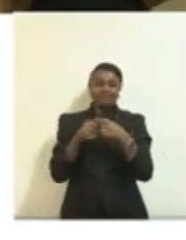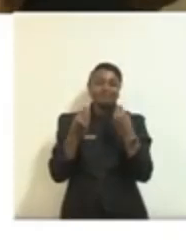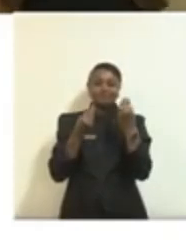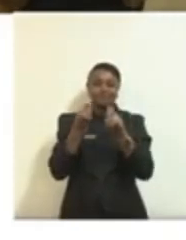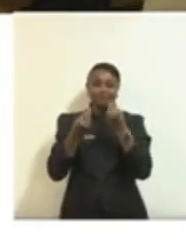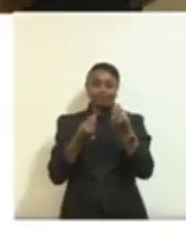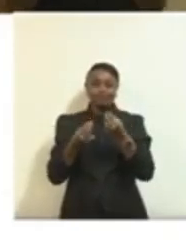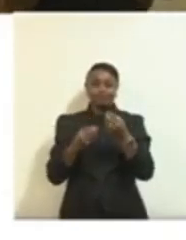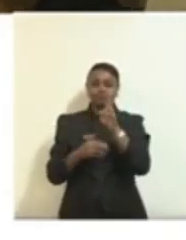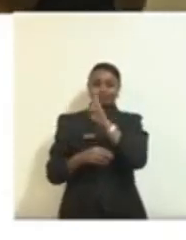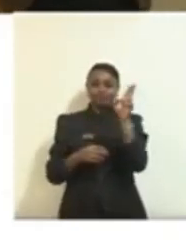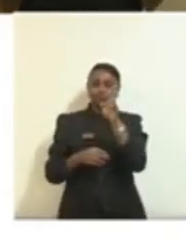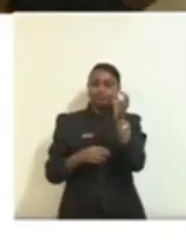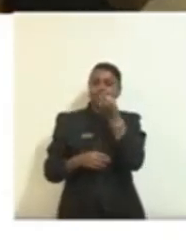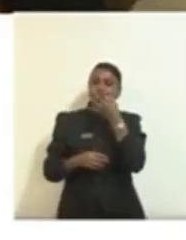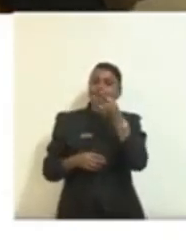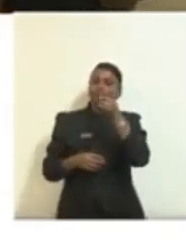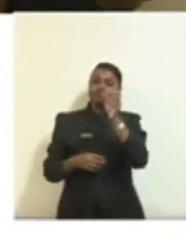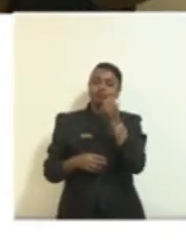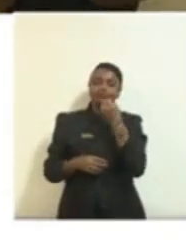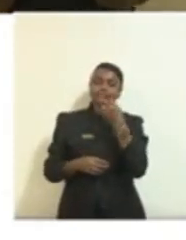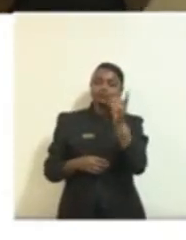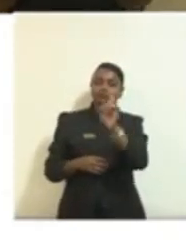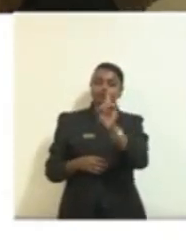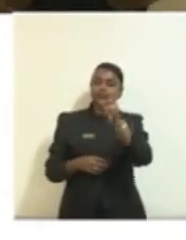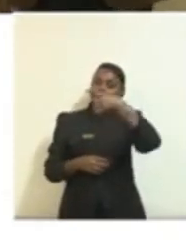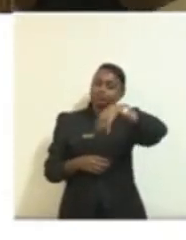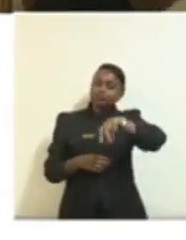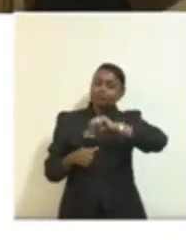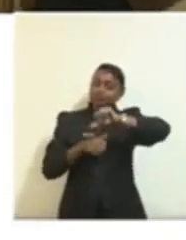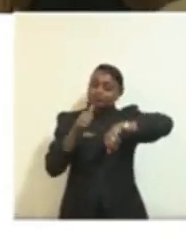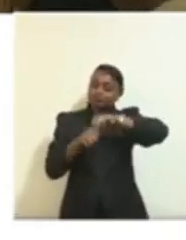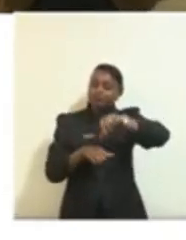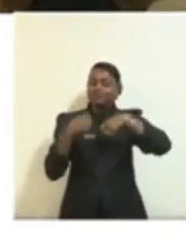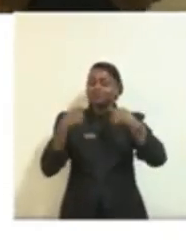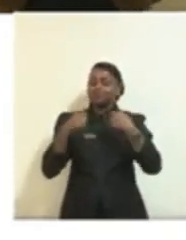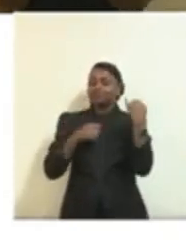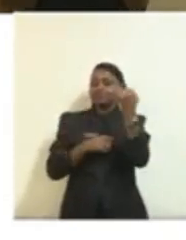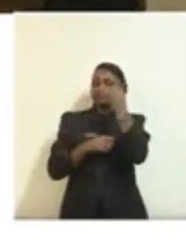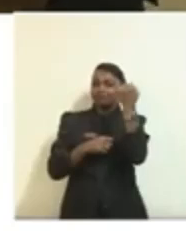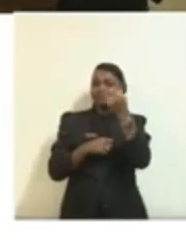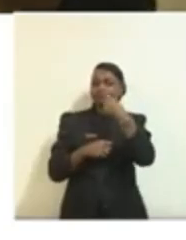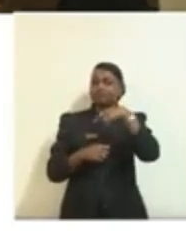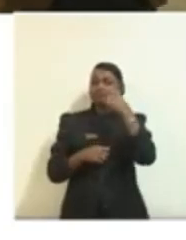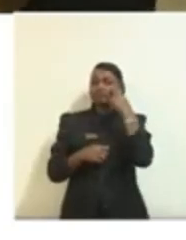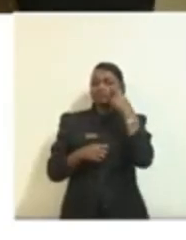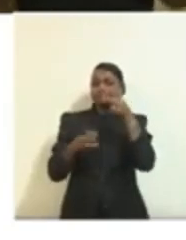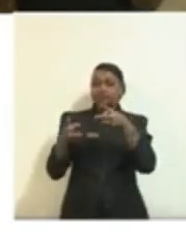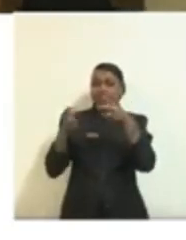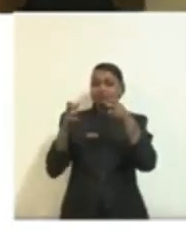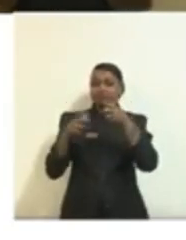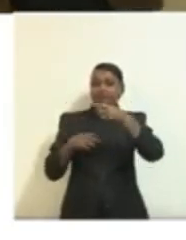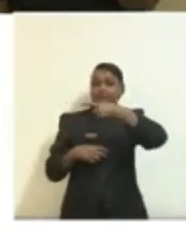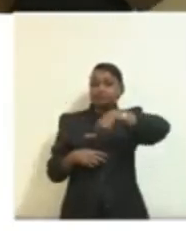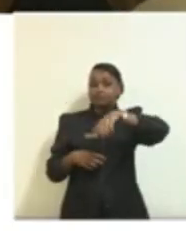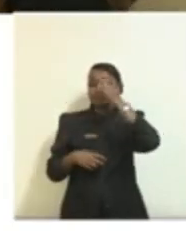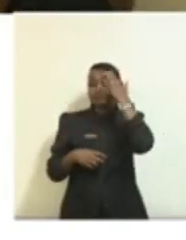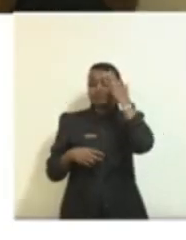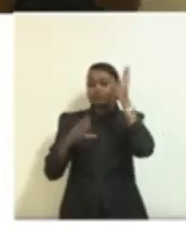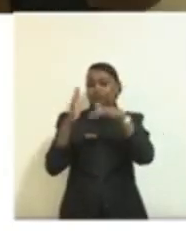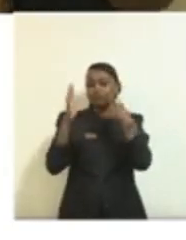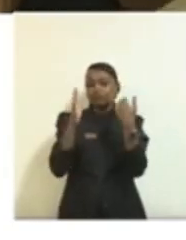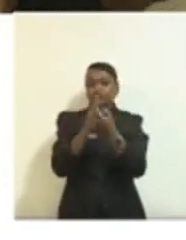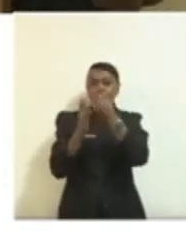lá. Trocamos o nome da comissão para expressar mais adequadamente que a comissão se refere a todos os tipos